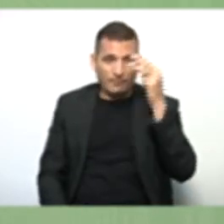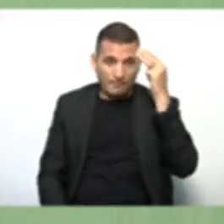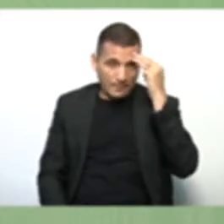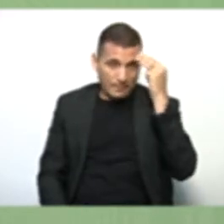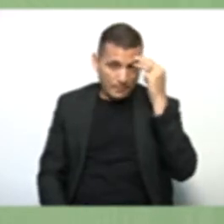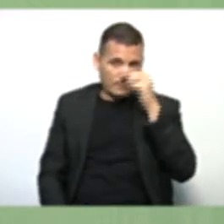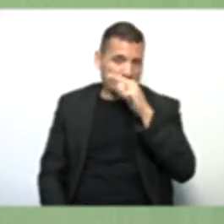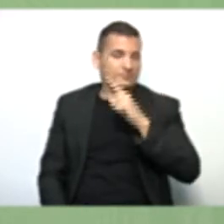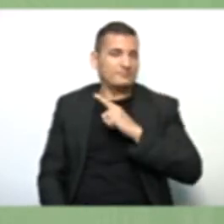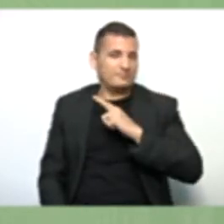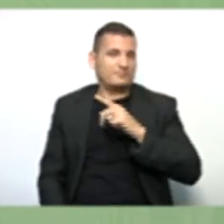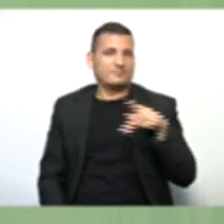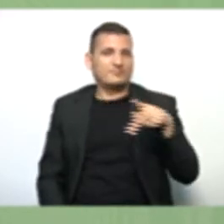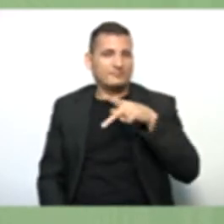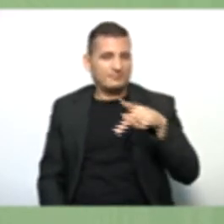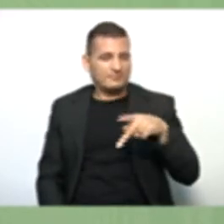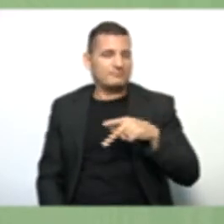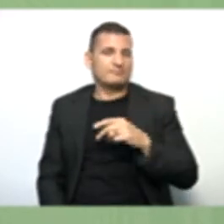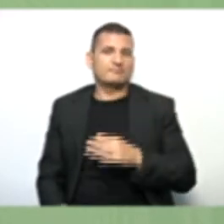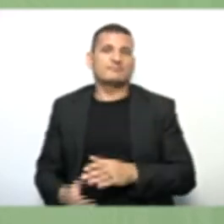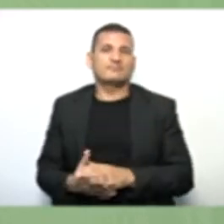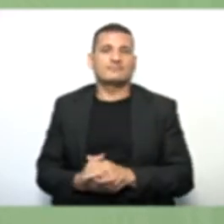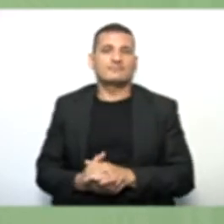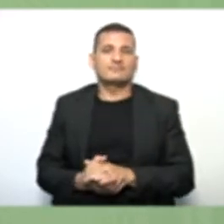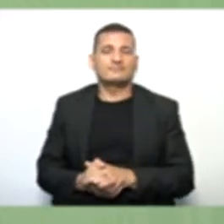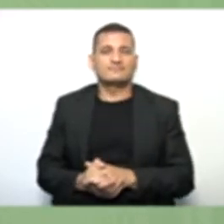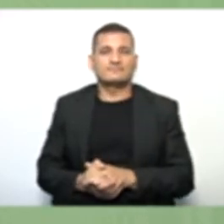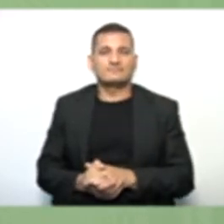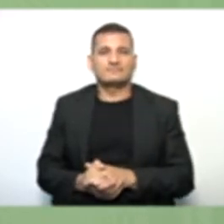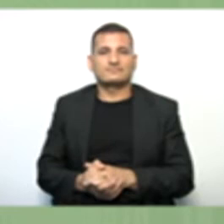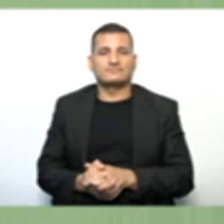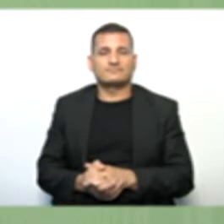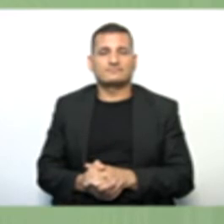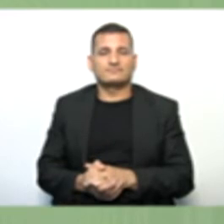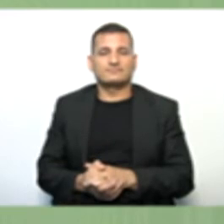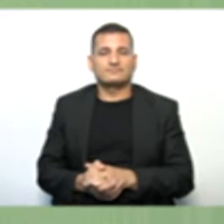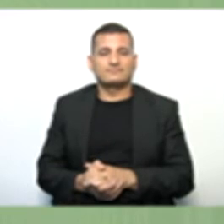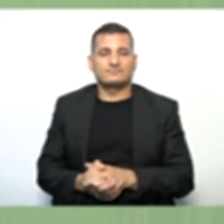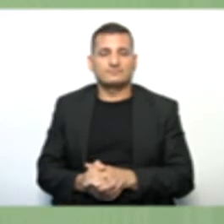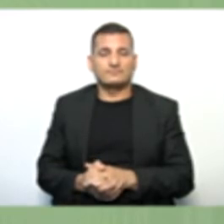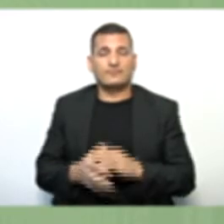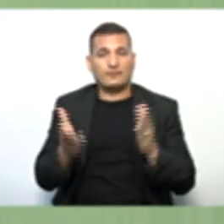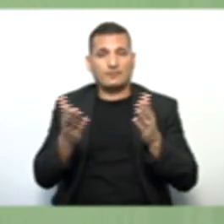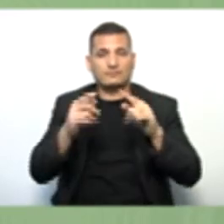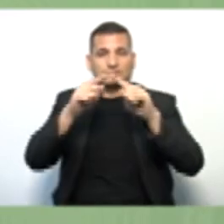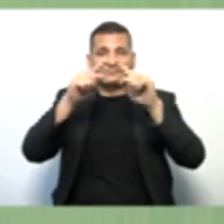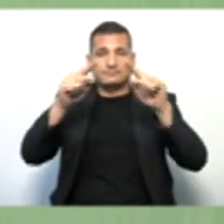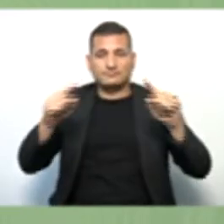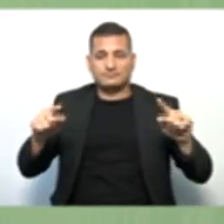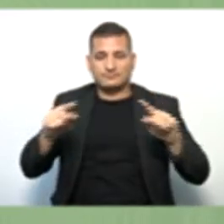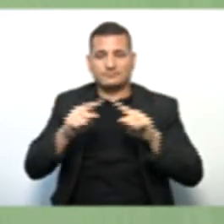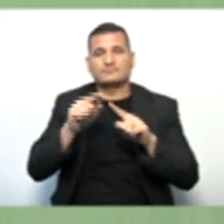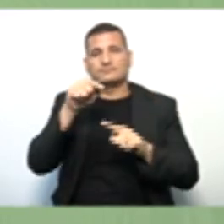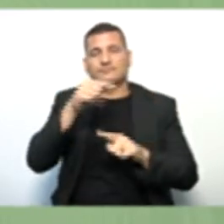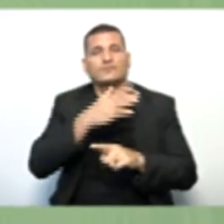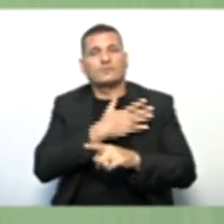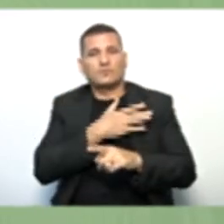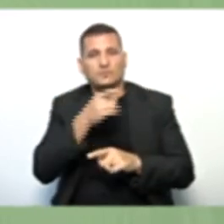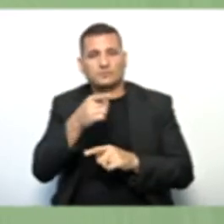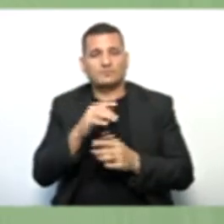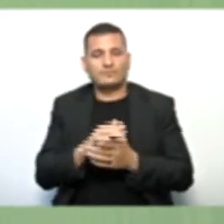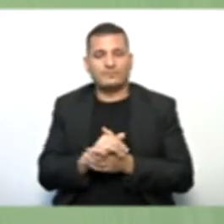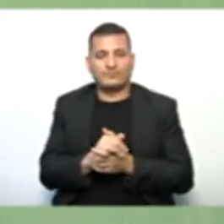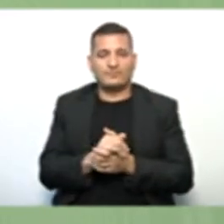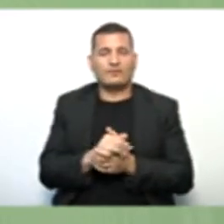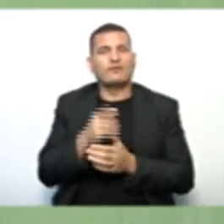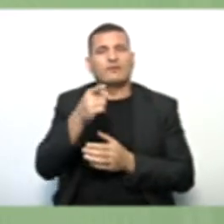cara esquecer, não é verdade, professor? justamente. É verdade, que legal isso aí. Agora esse aqui é o que eu gosto, tá? Esse aqui é o símbolo que eu